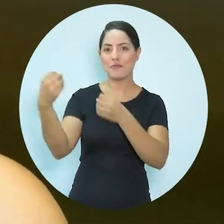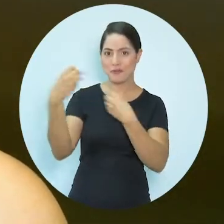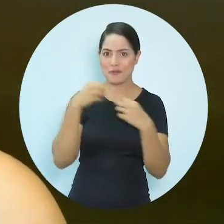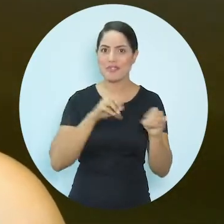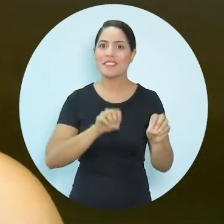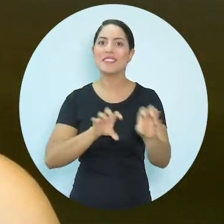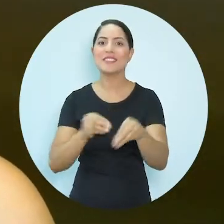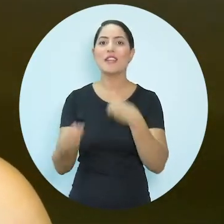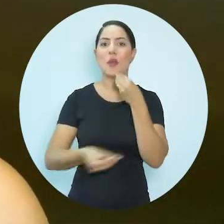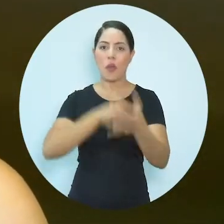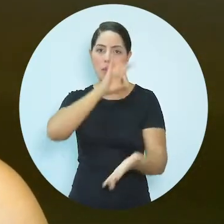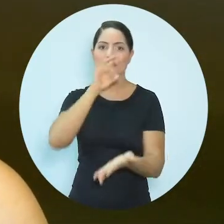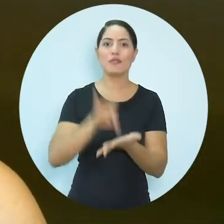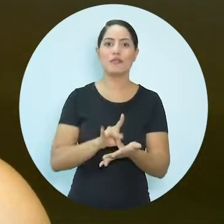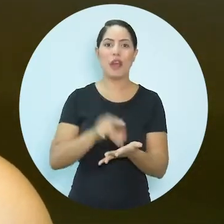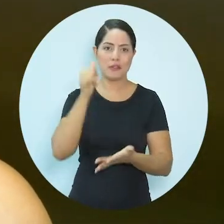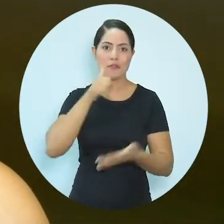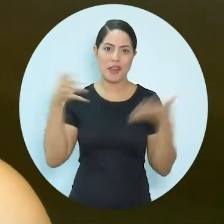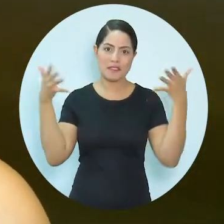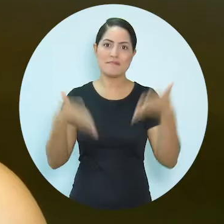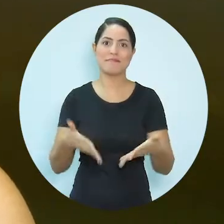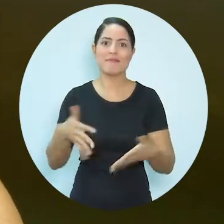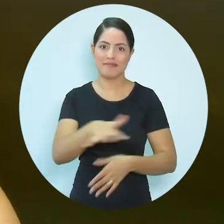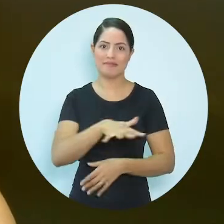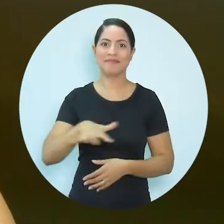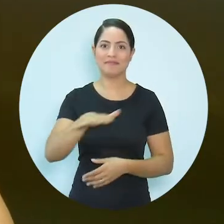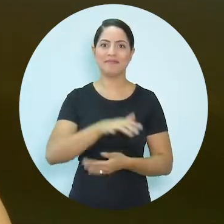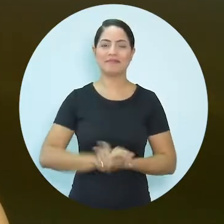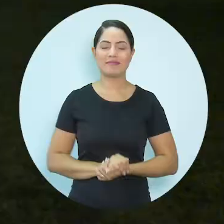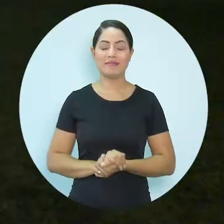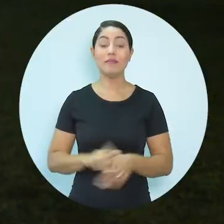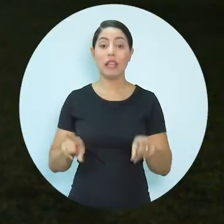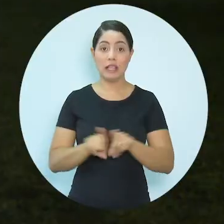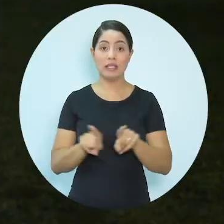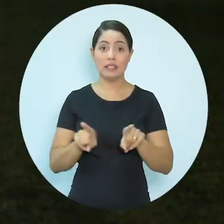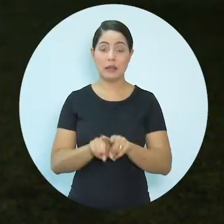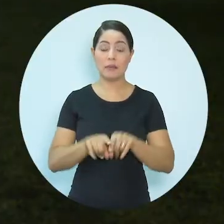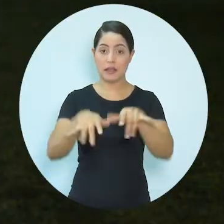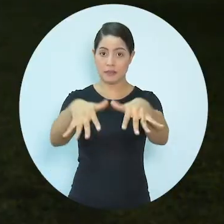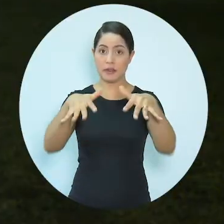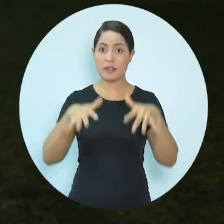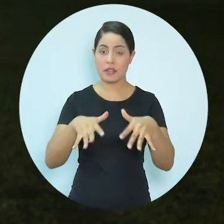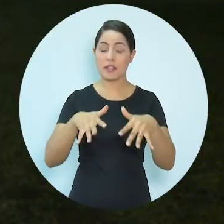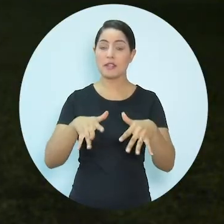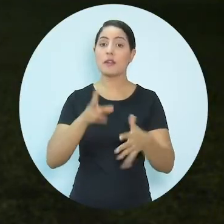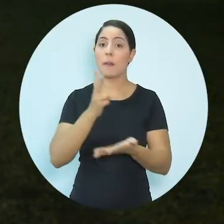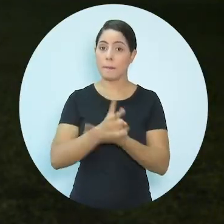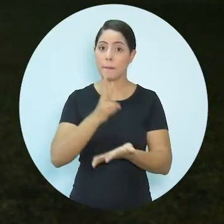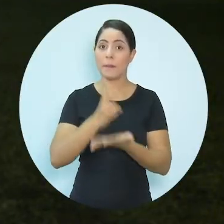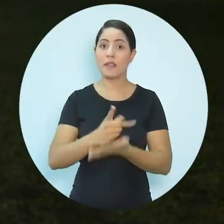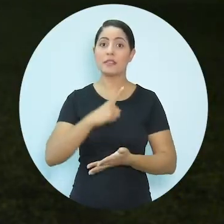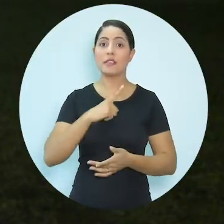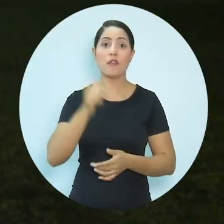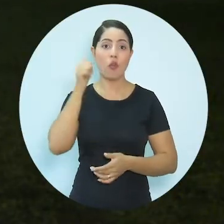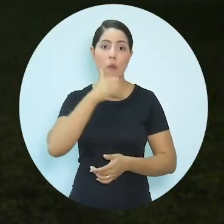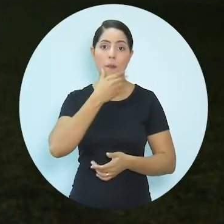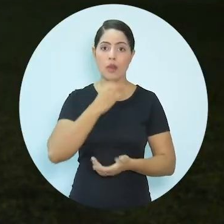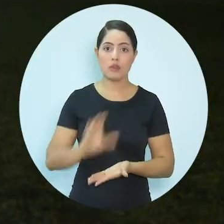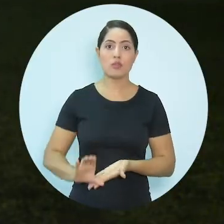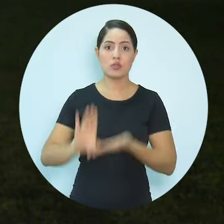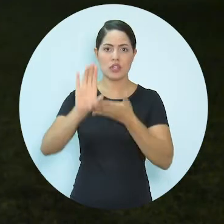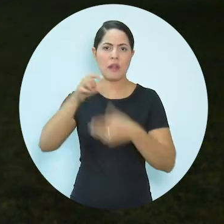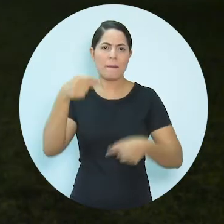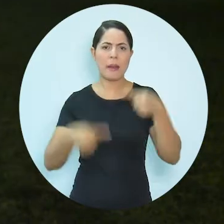que é possível a gente ter dentro desses espaços mais mulheres. Ainda na sessão ordinária do Conselho Pleno, conselheiras